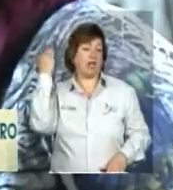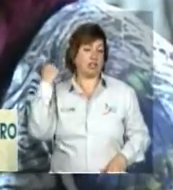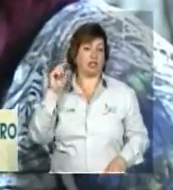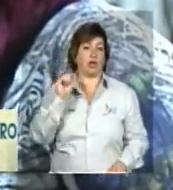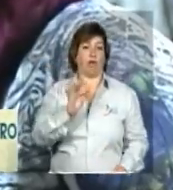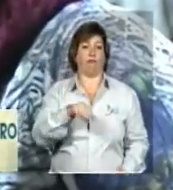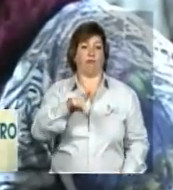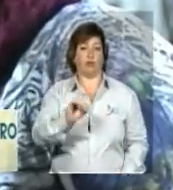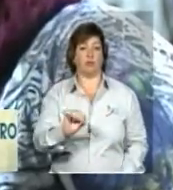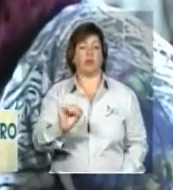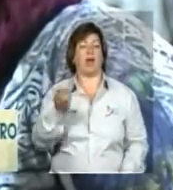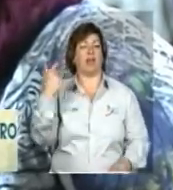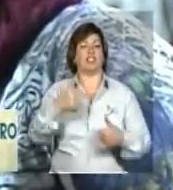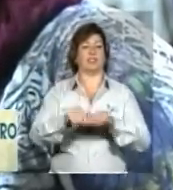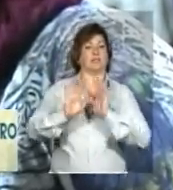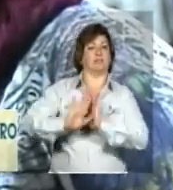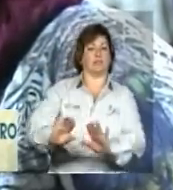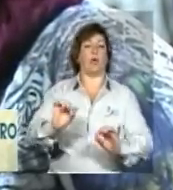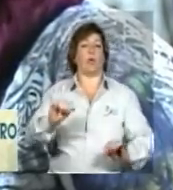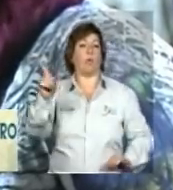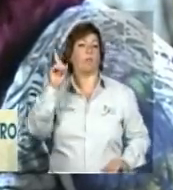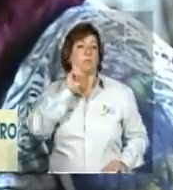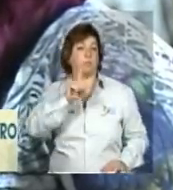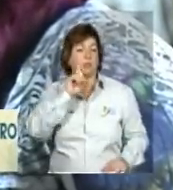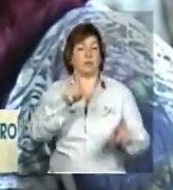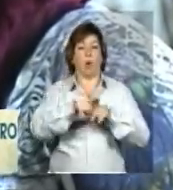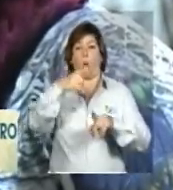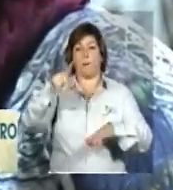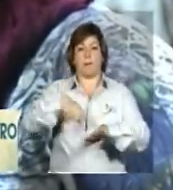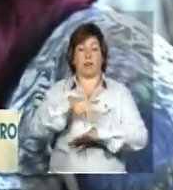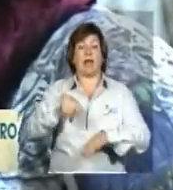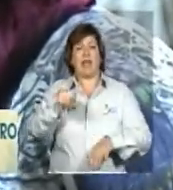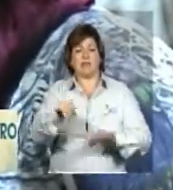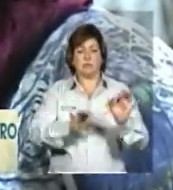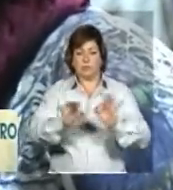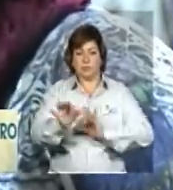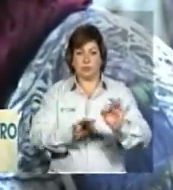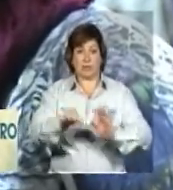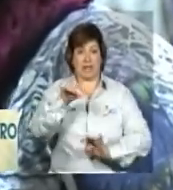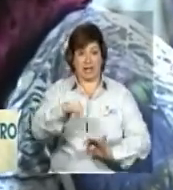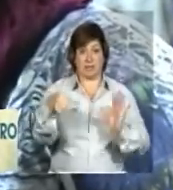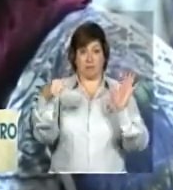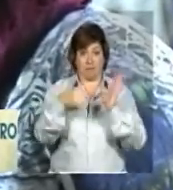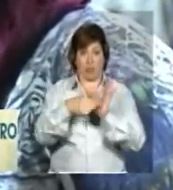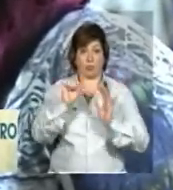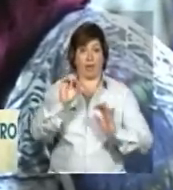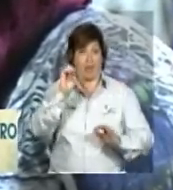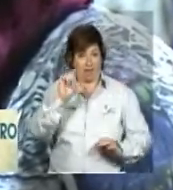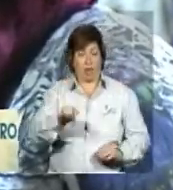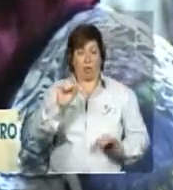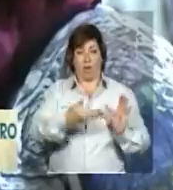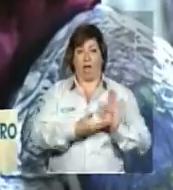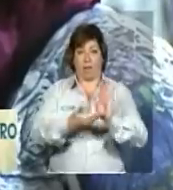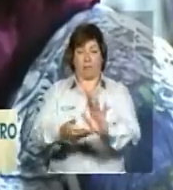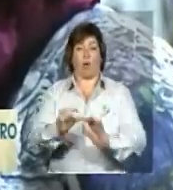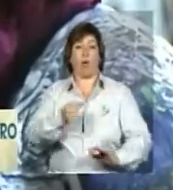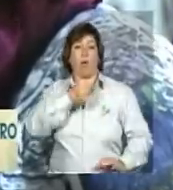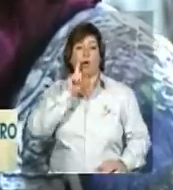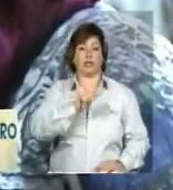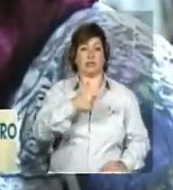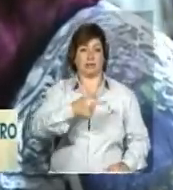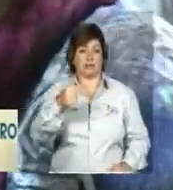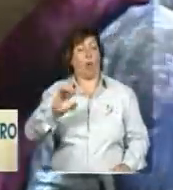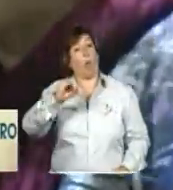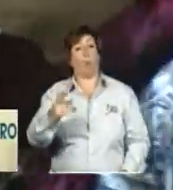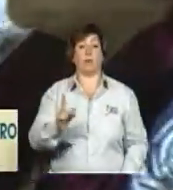sido rejeitada pelos Estados Unidos e outros países. Então, eu queria saber se a formulação, nesse ponto, é a que foi apresentada ontem pelo G77